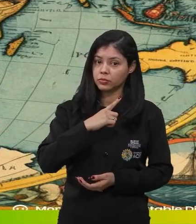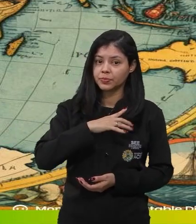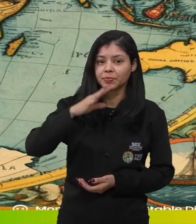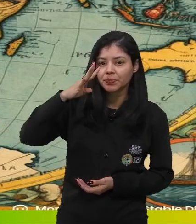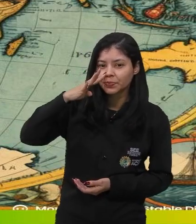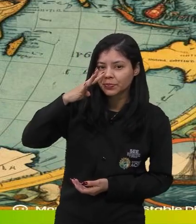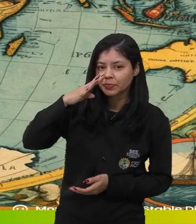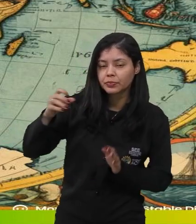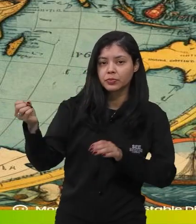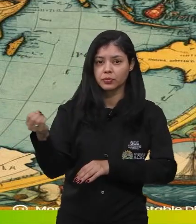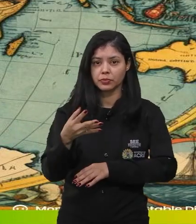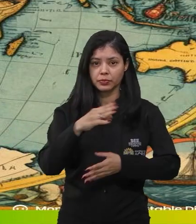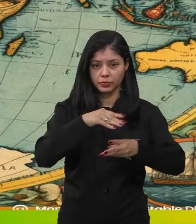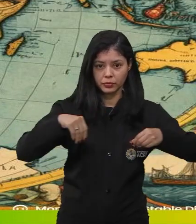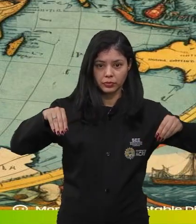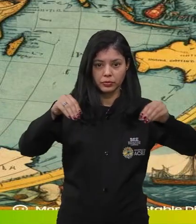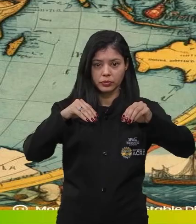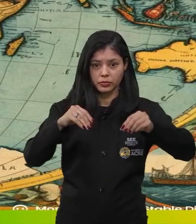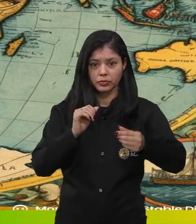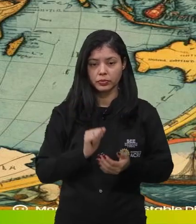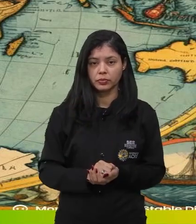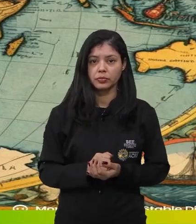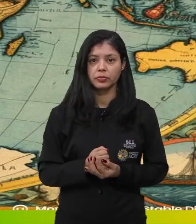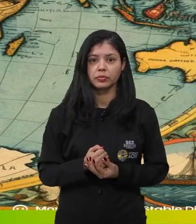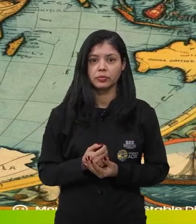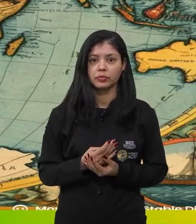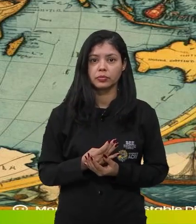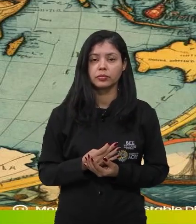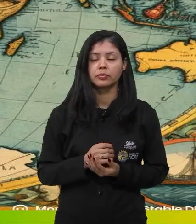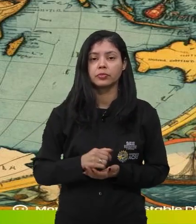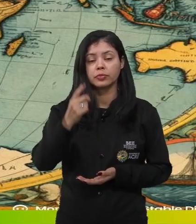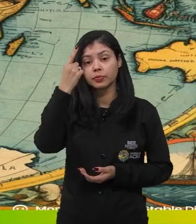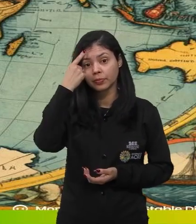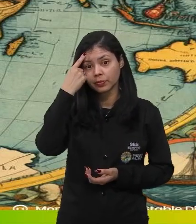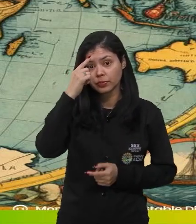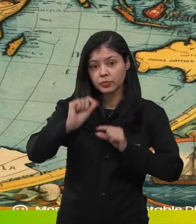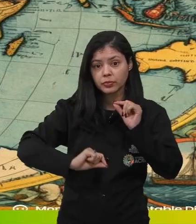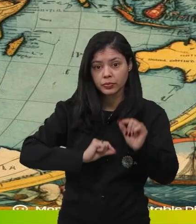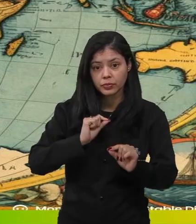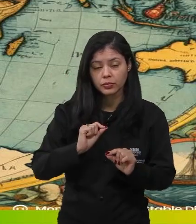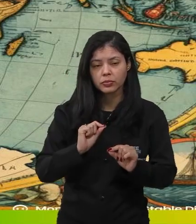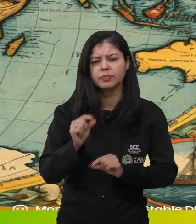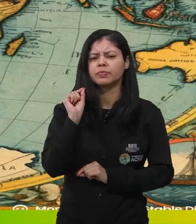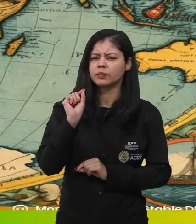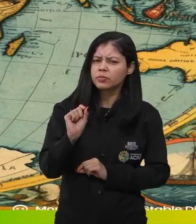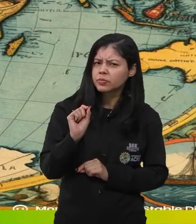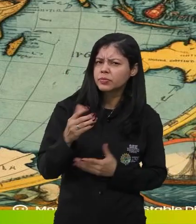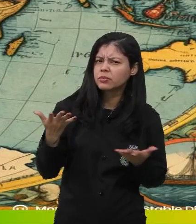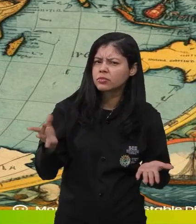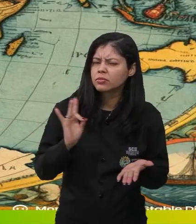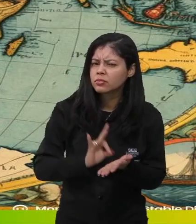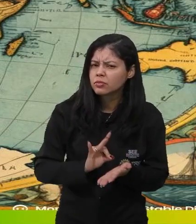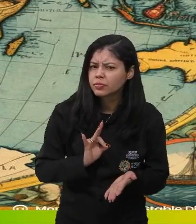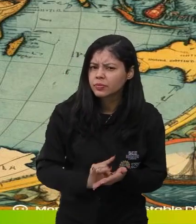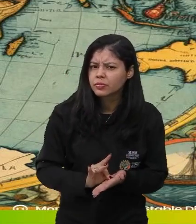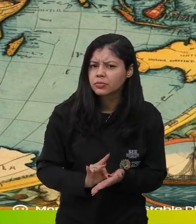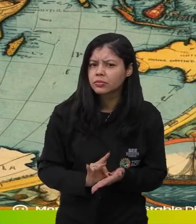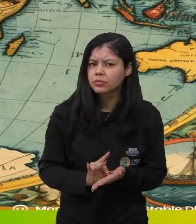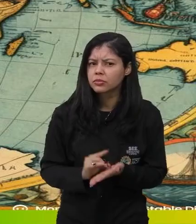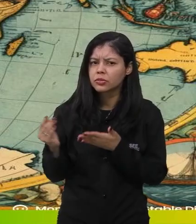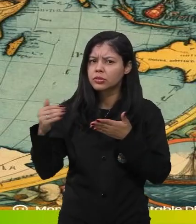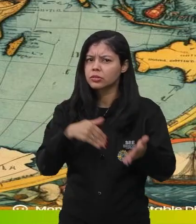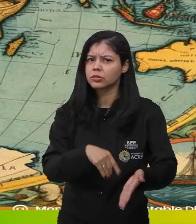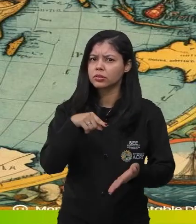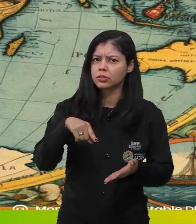interesse por novas terras. O que nos leva àquele raciocínio. Será mesmo que os portugueses chegaram aqui por